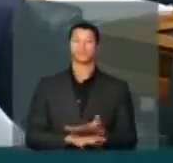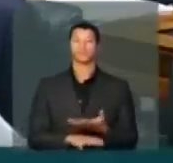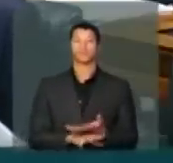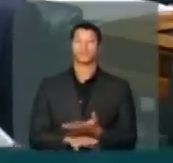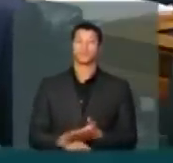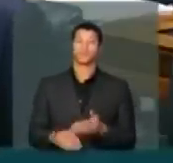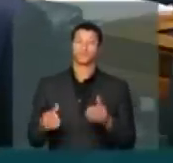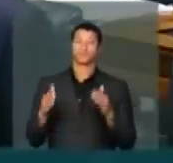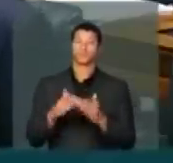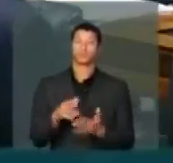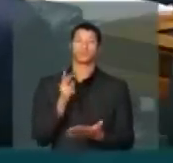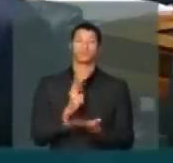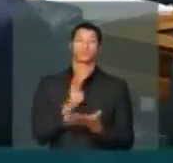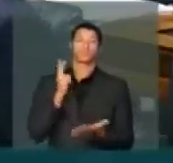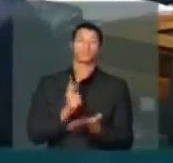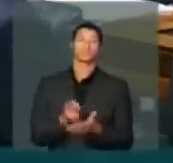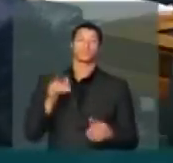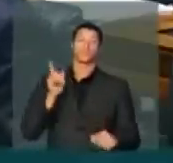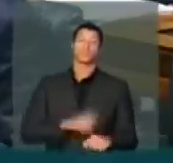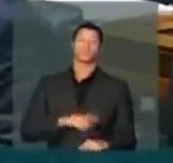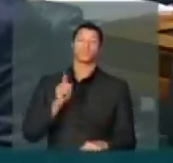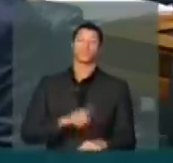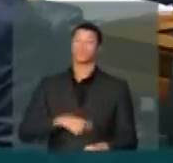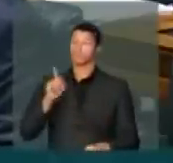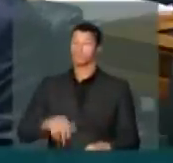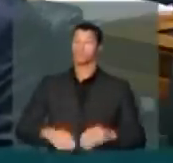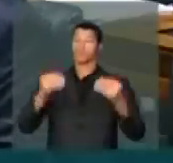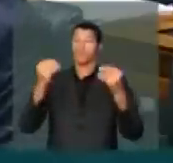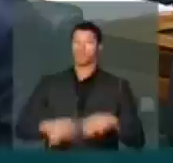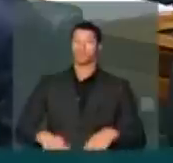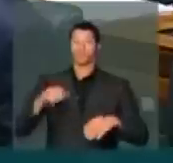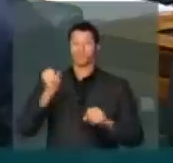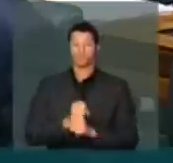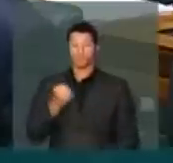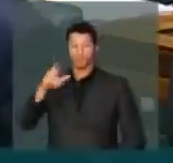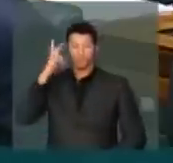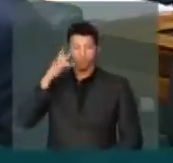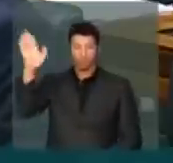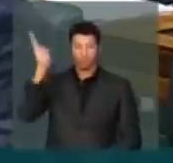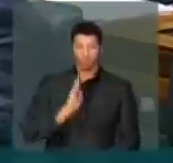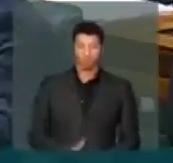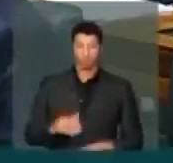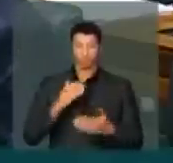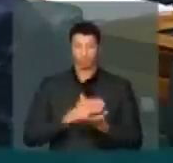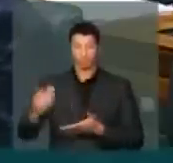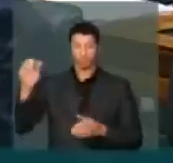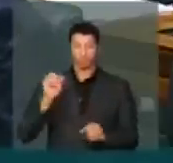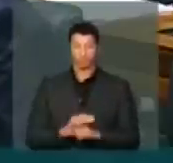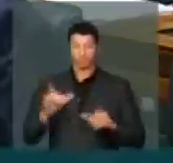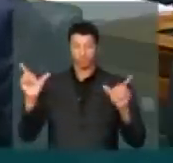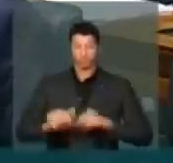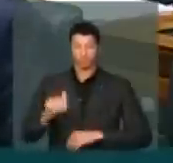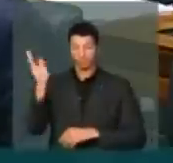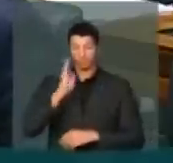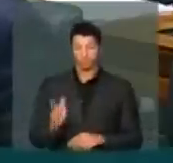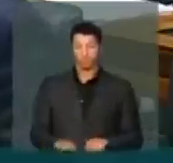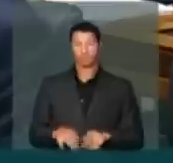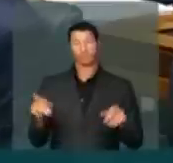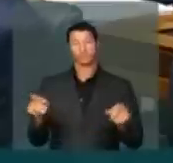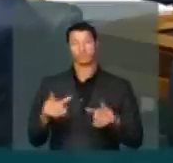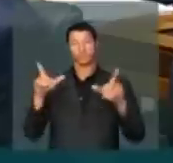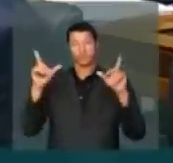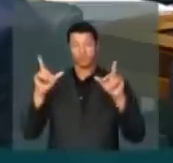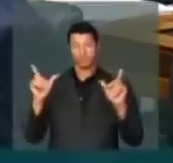sendo apreciadas ao mesmo tempo é um prejuízo imenso para o Brasil. A começar, diminui o parlamento, mas diminui